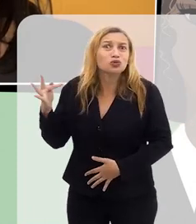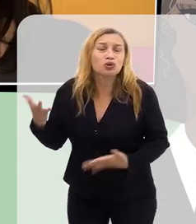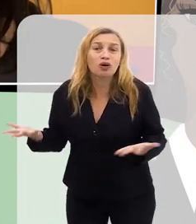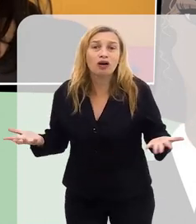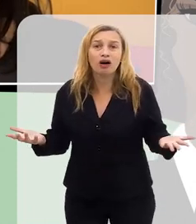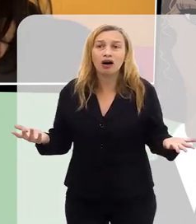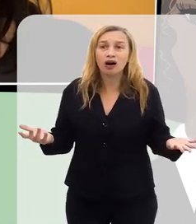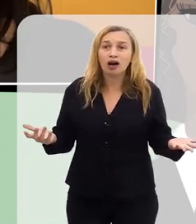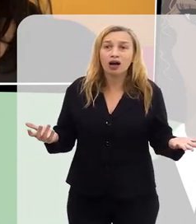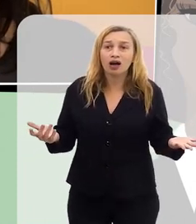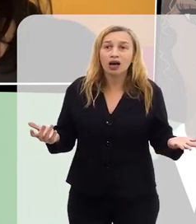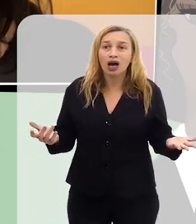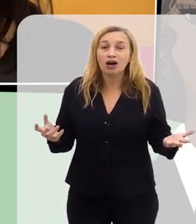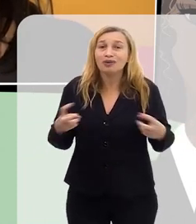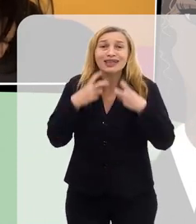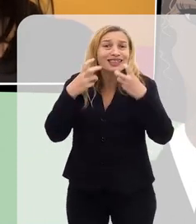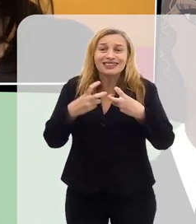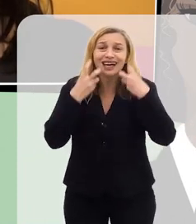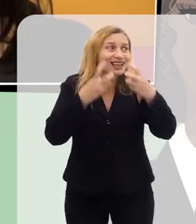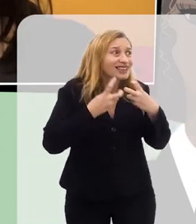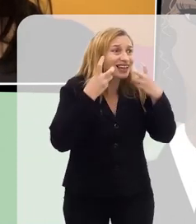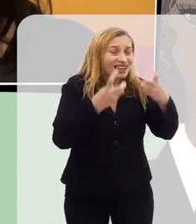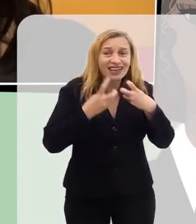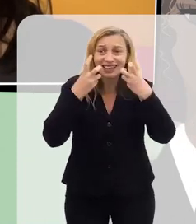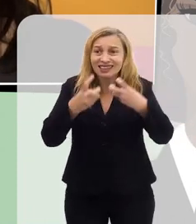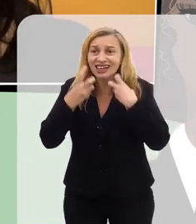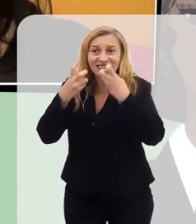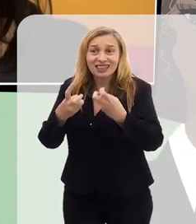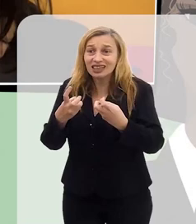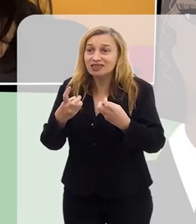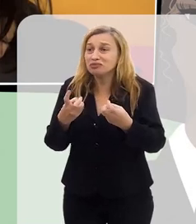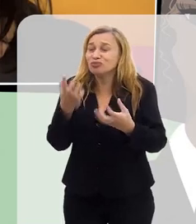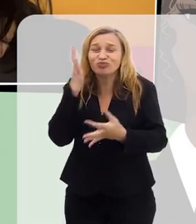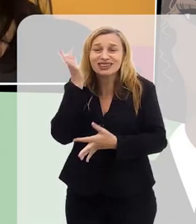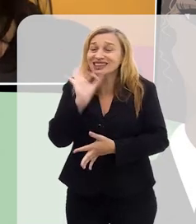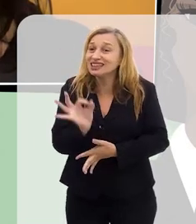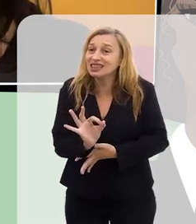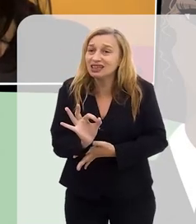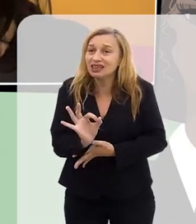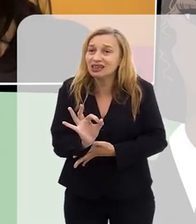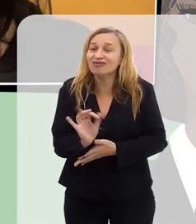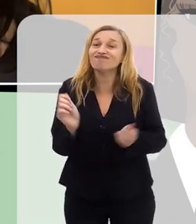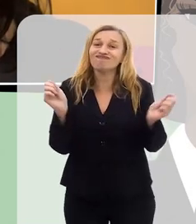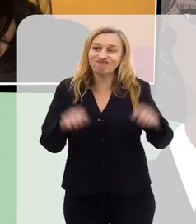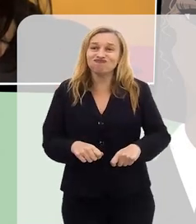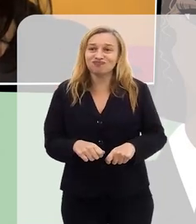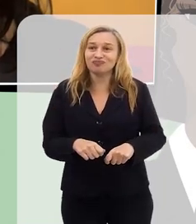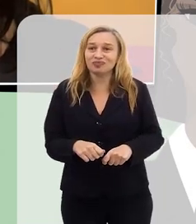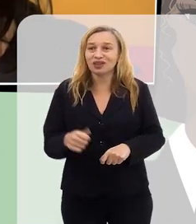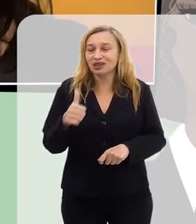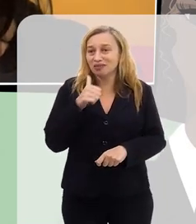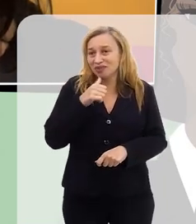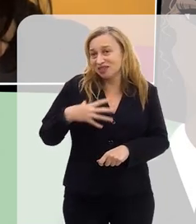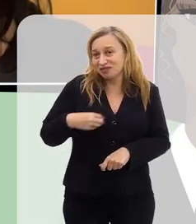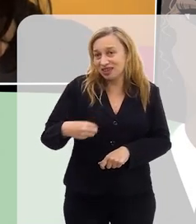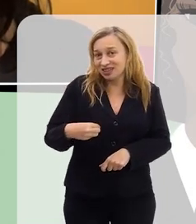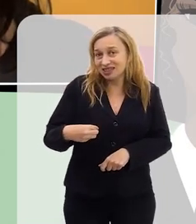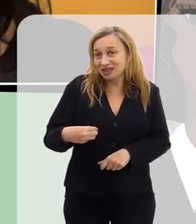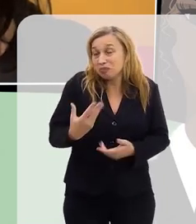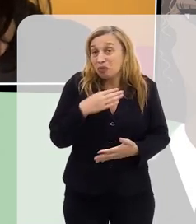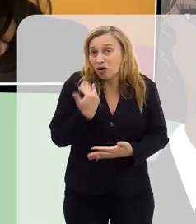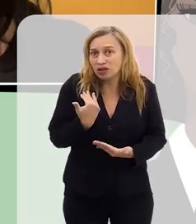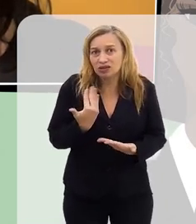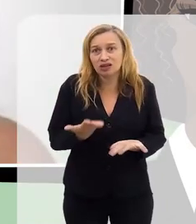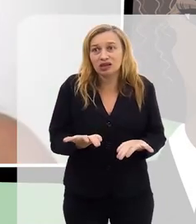sentindo dor, né? E aí eu comecei a gritar dentro da sala desesperada, porque eu não entendia que tinha uma grande possibilidade da minha filha nascer